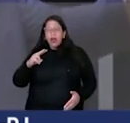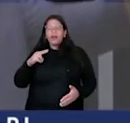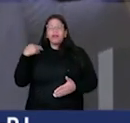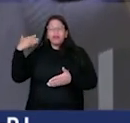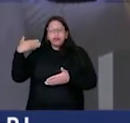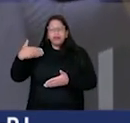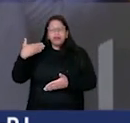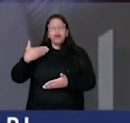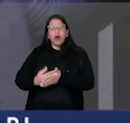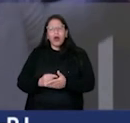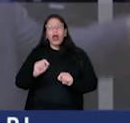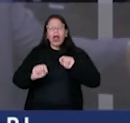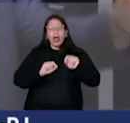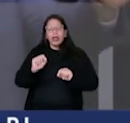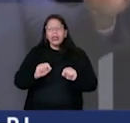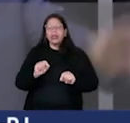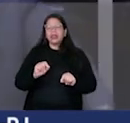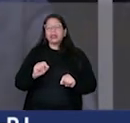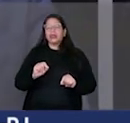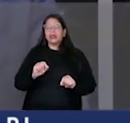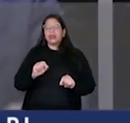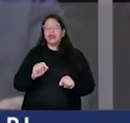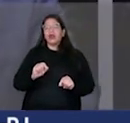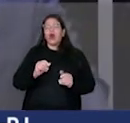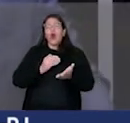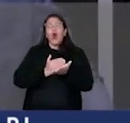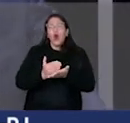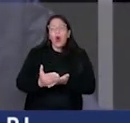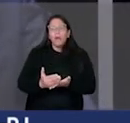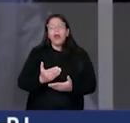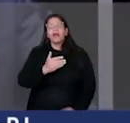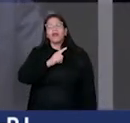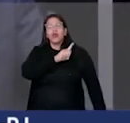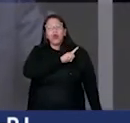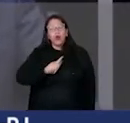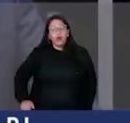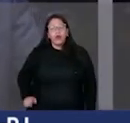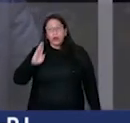tempo, durante todo o início do mandato do presidente Bolsonaro,